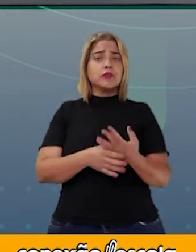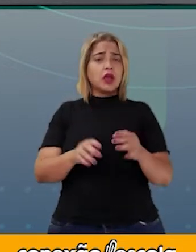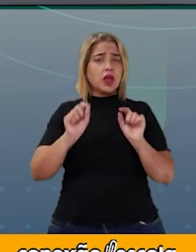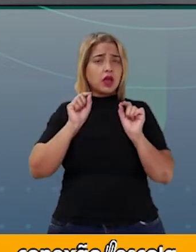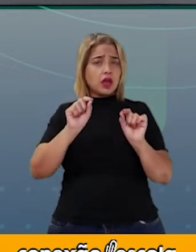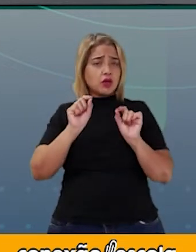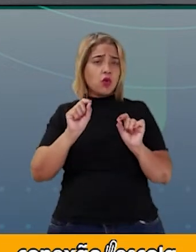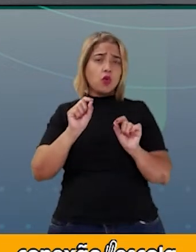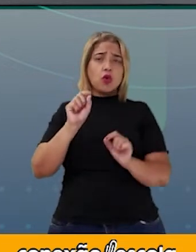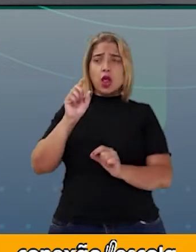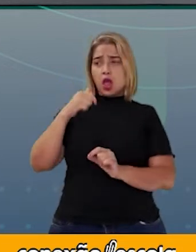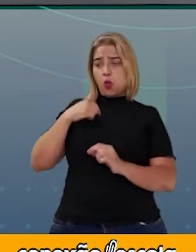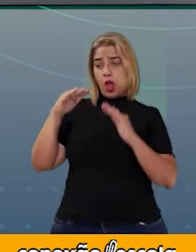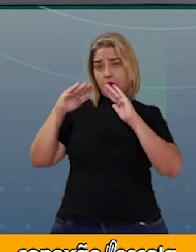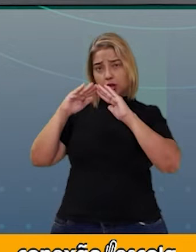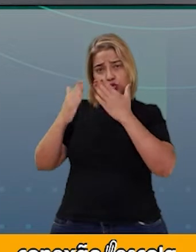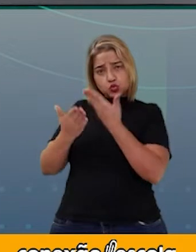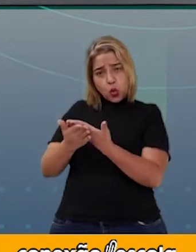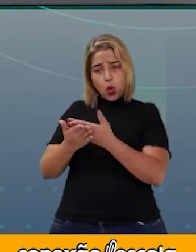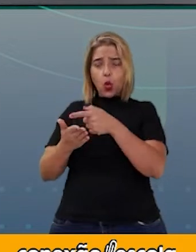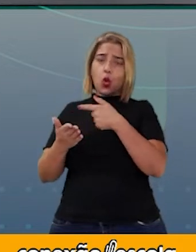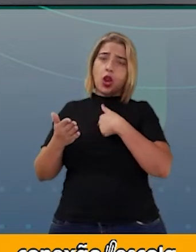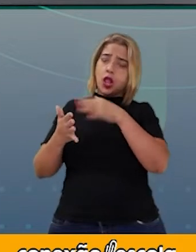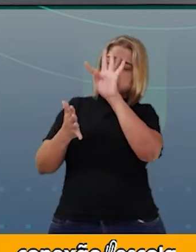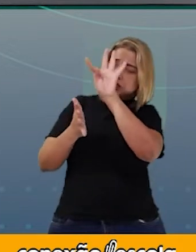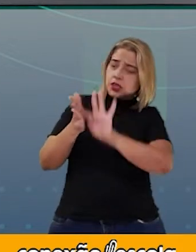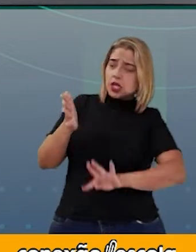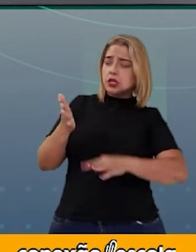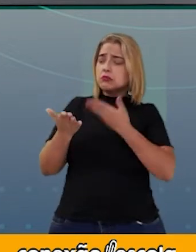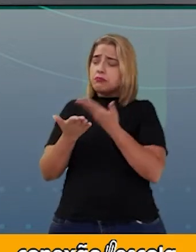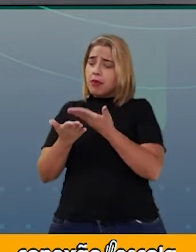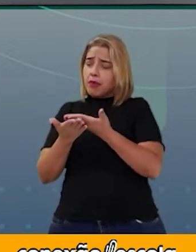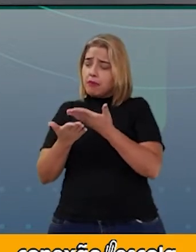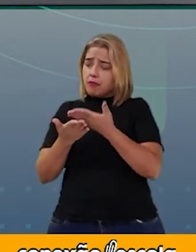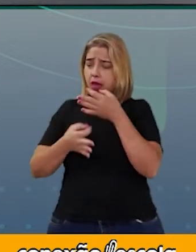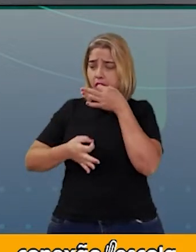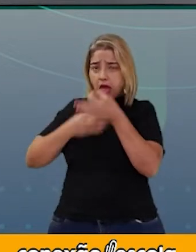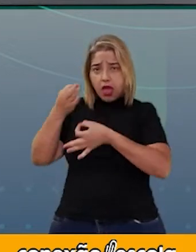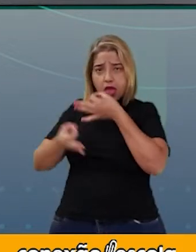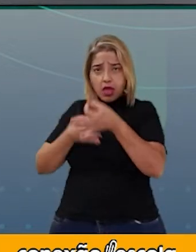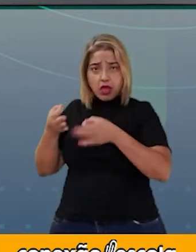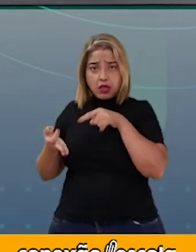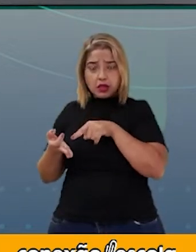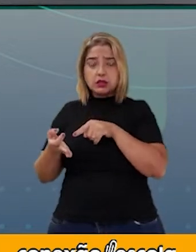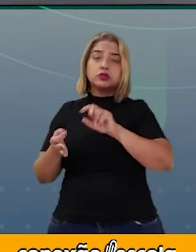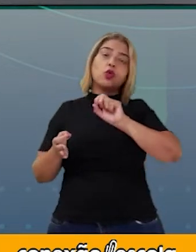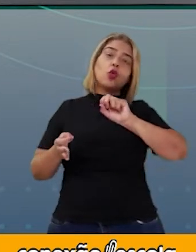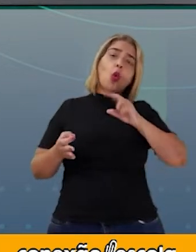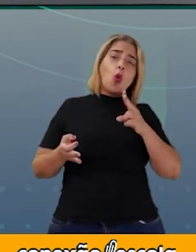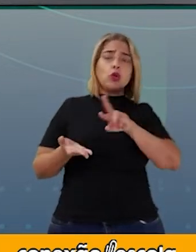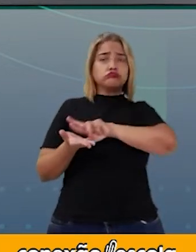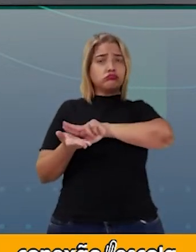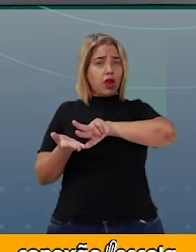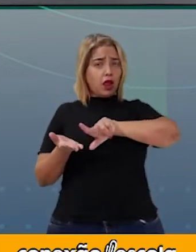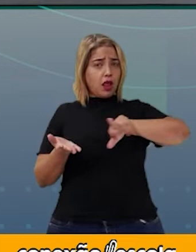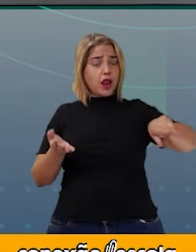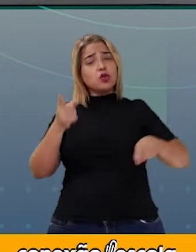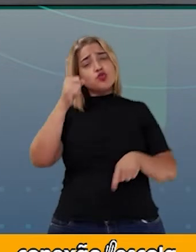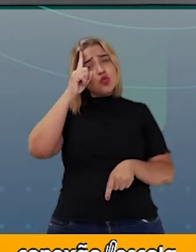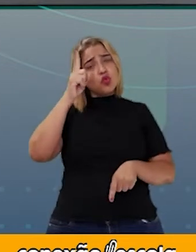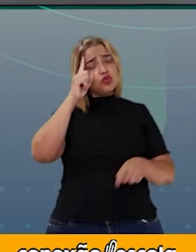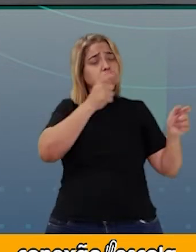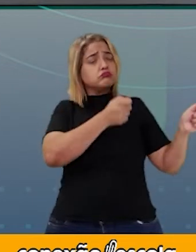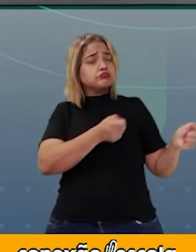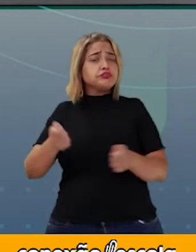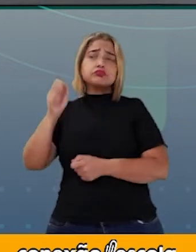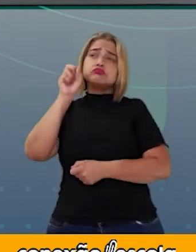quando nós estamos ali na escola estudando textos argumentativos? Ou em diversas situações do nosso dia a dia,